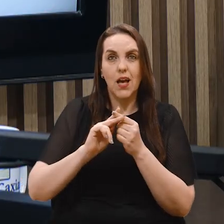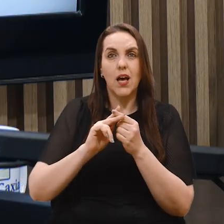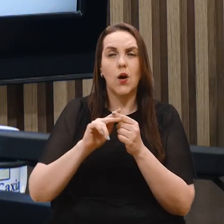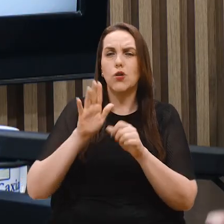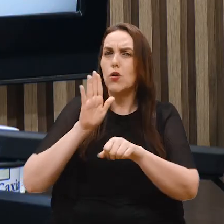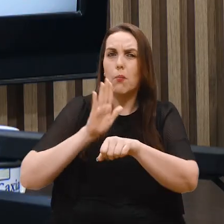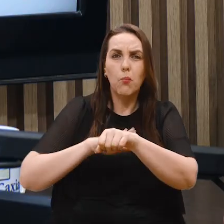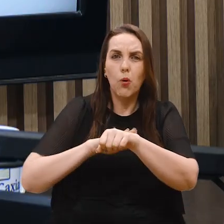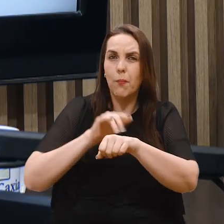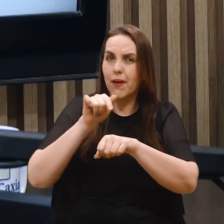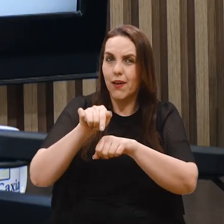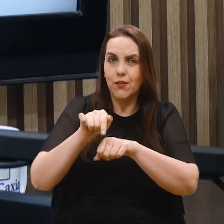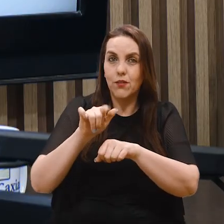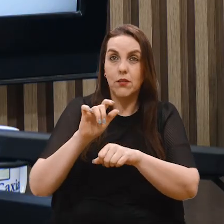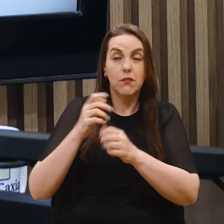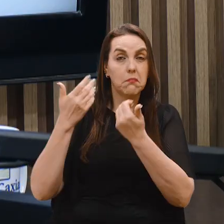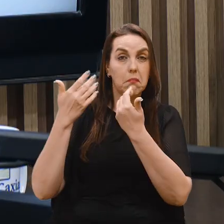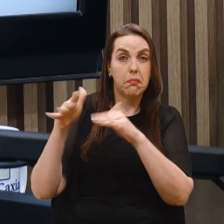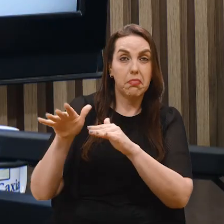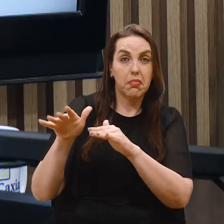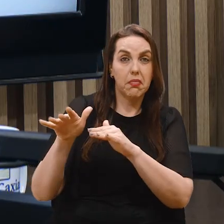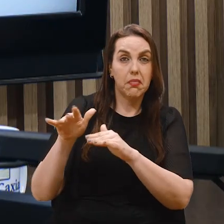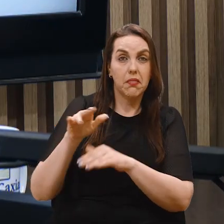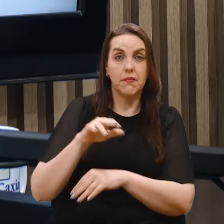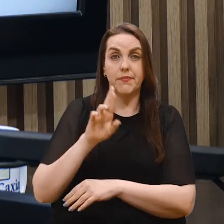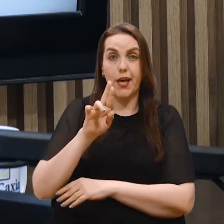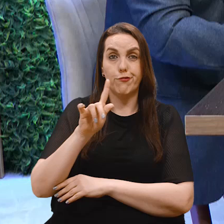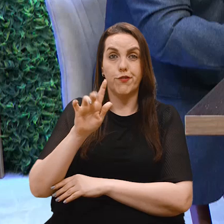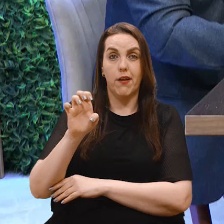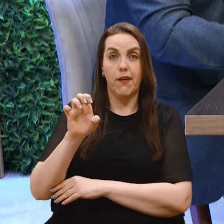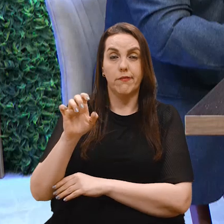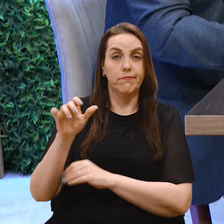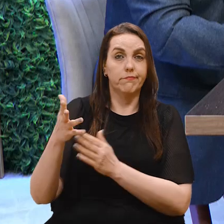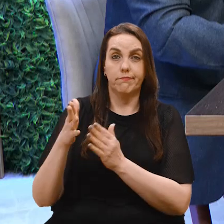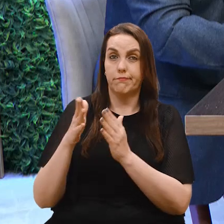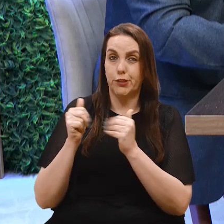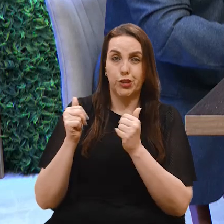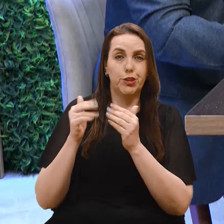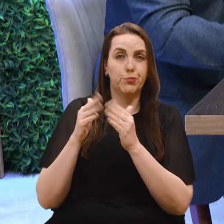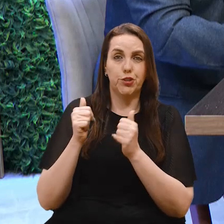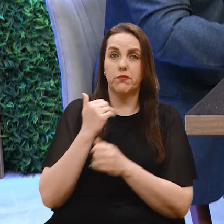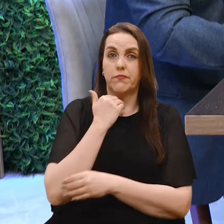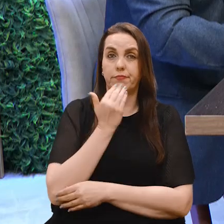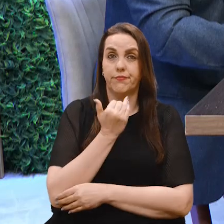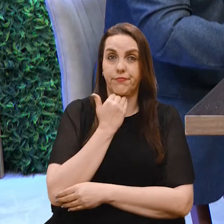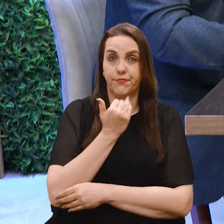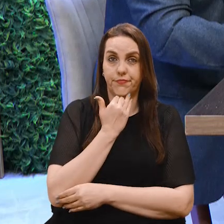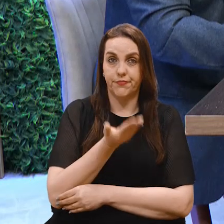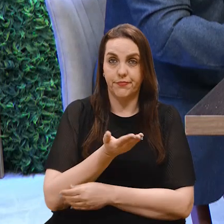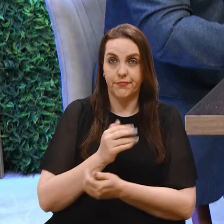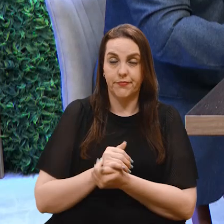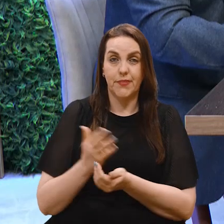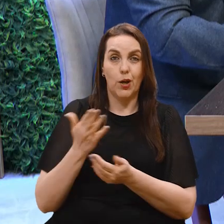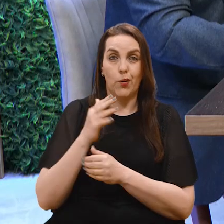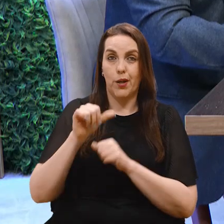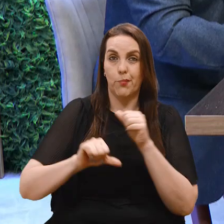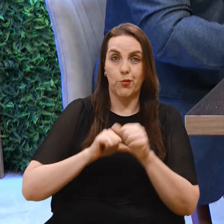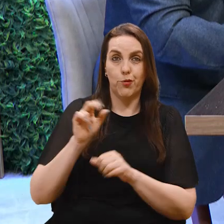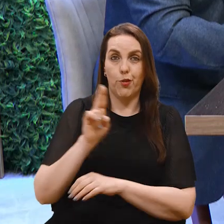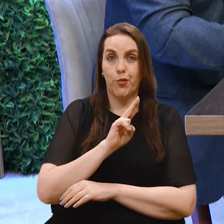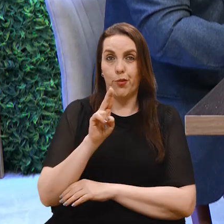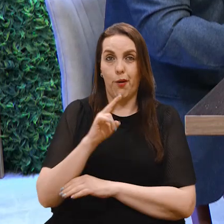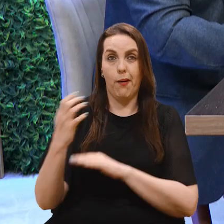momento. Eles deixaram lá. Não adianta tu pedir para a RGE, tu pede agora, trocou o nome, agora é outra